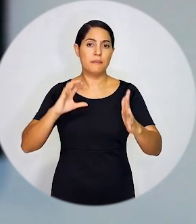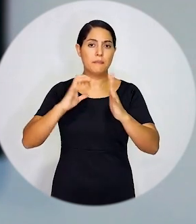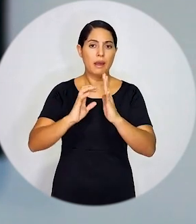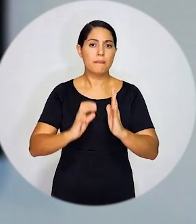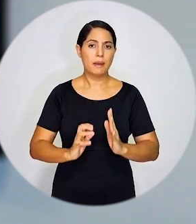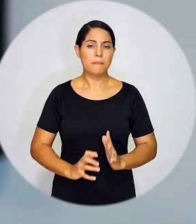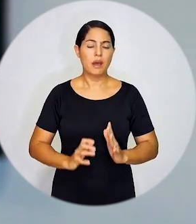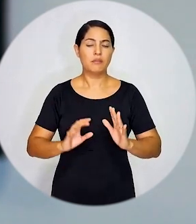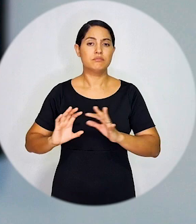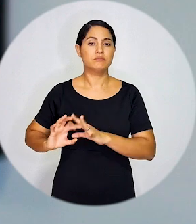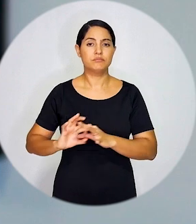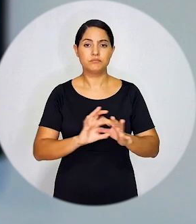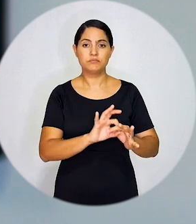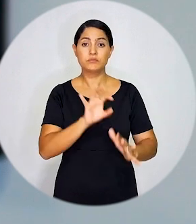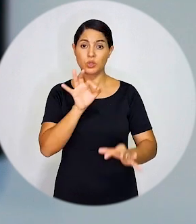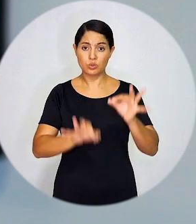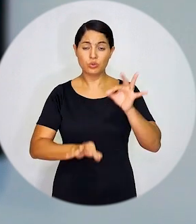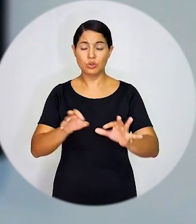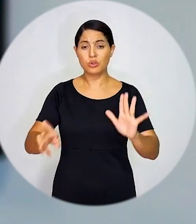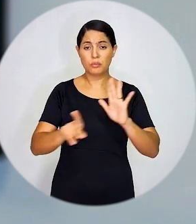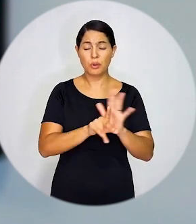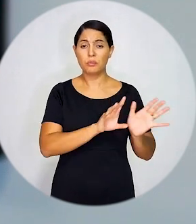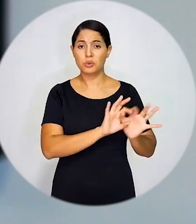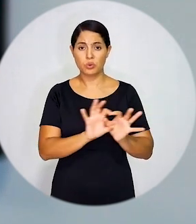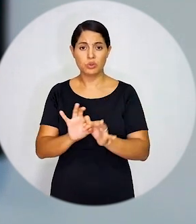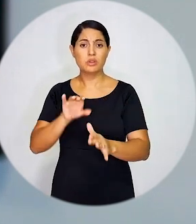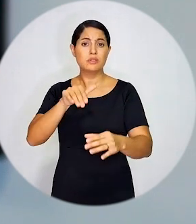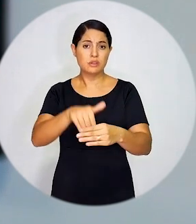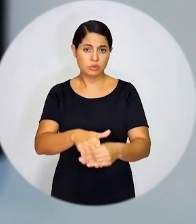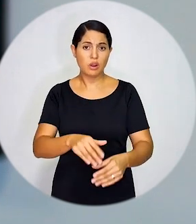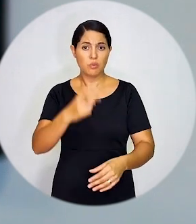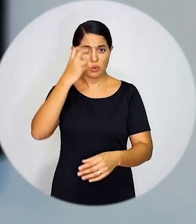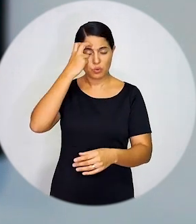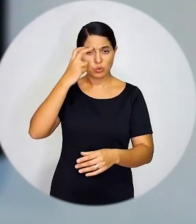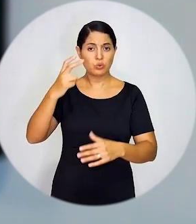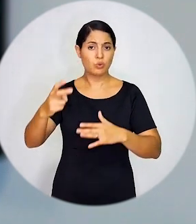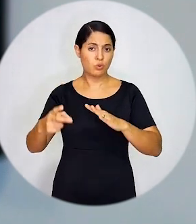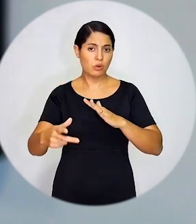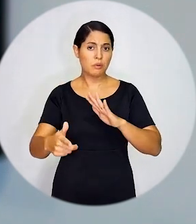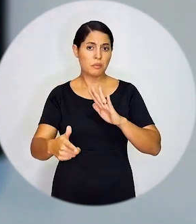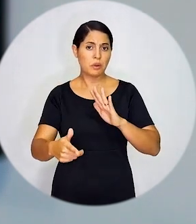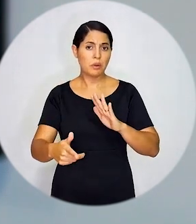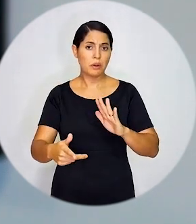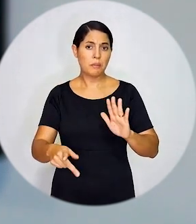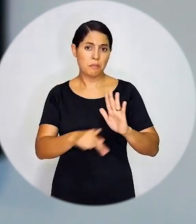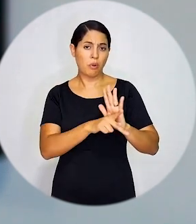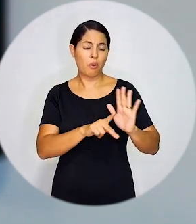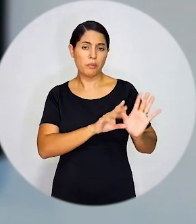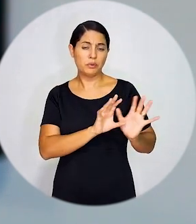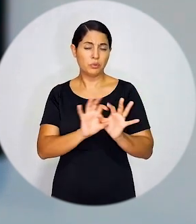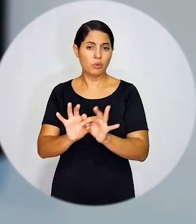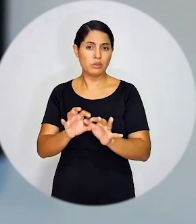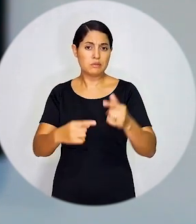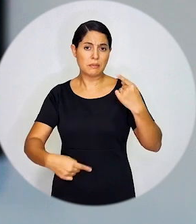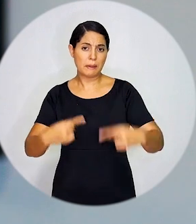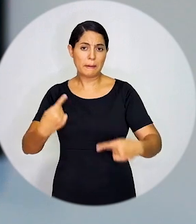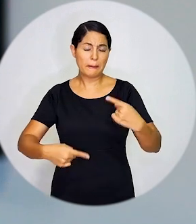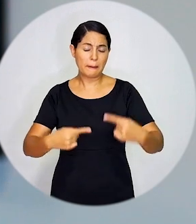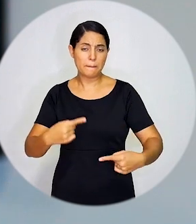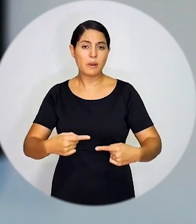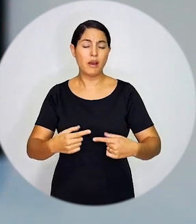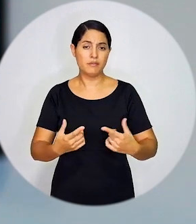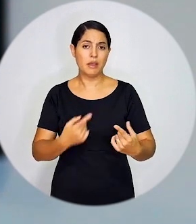Principalmente criando ali uma cultura jurídica específica para essa área eleitoral, uma cultura jurídica que possa discutir